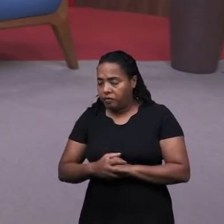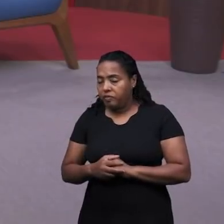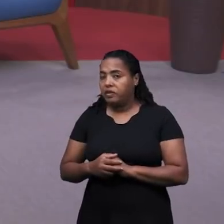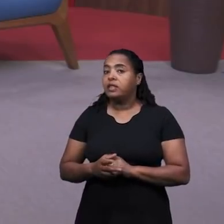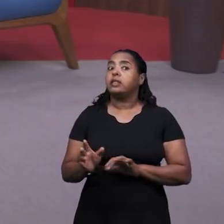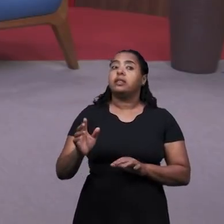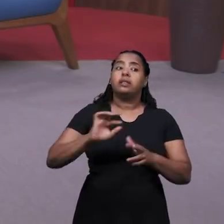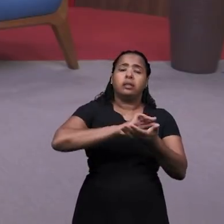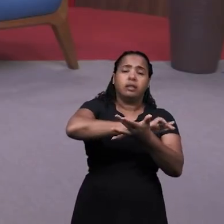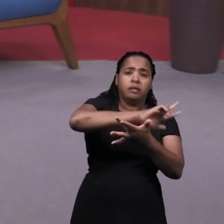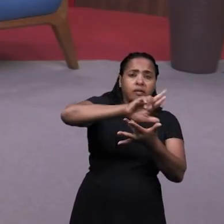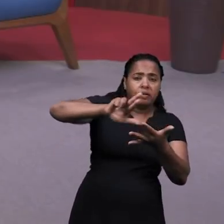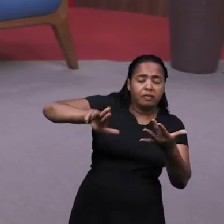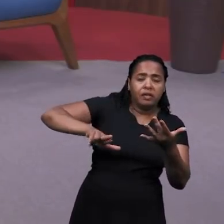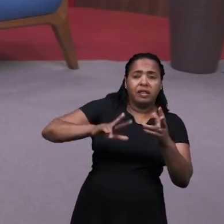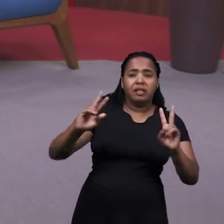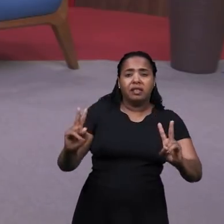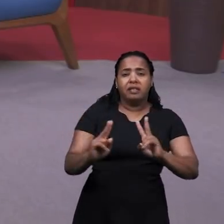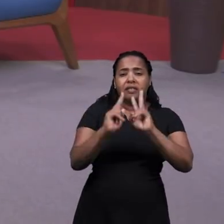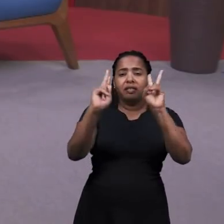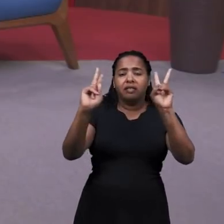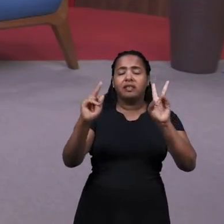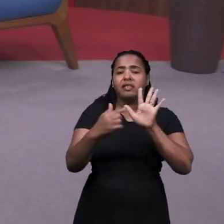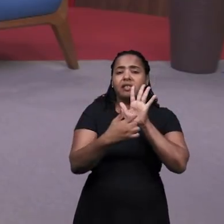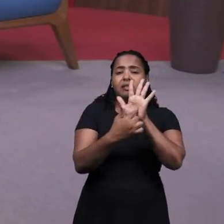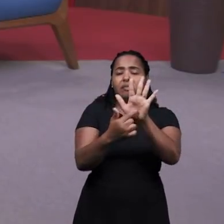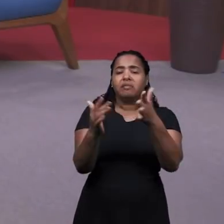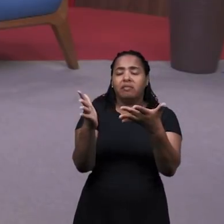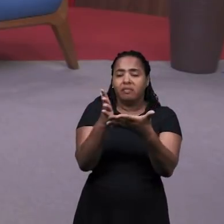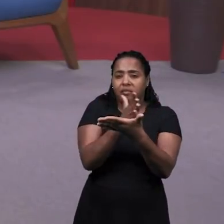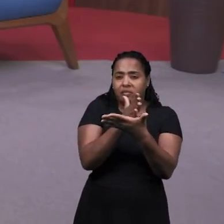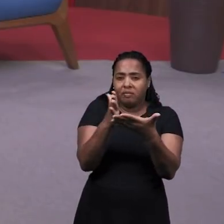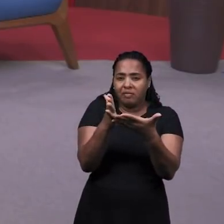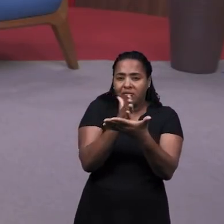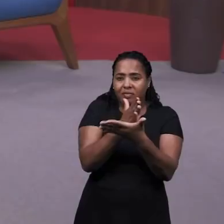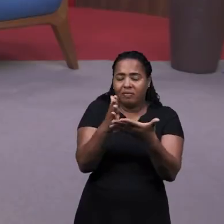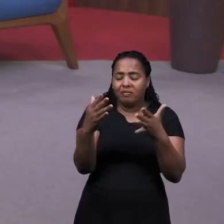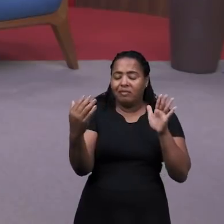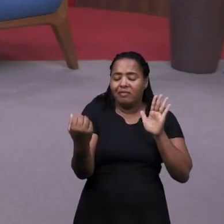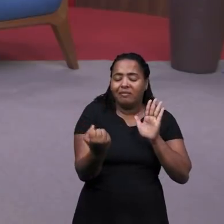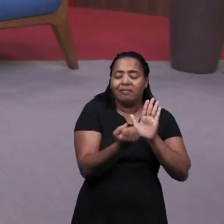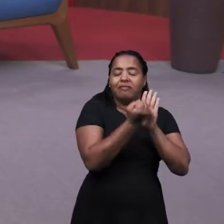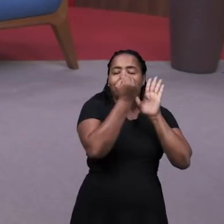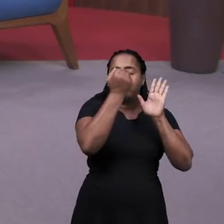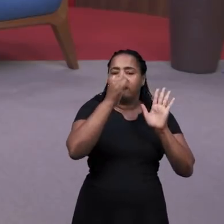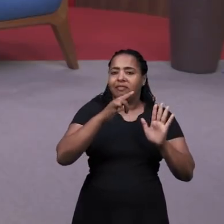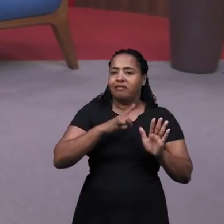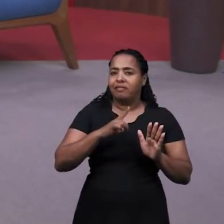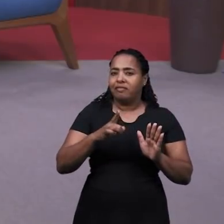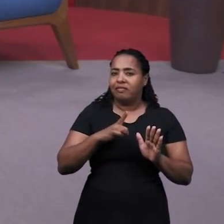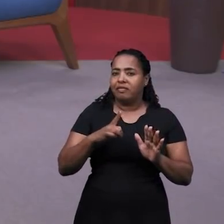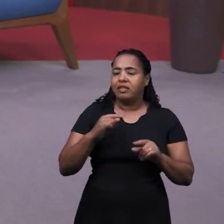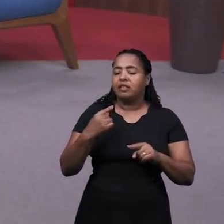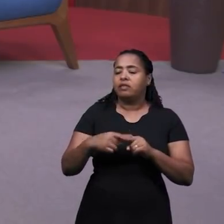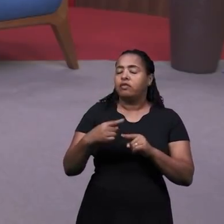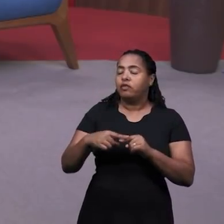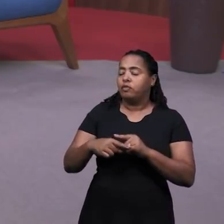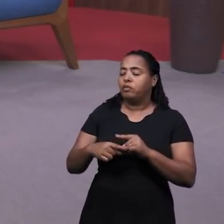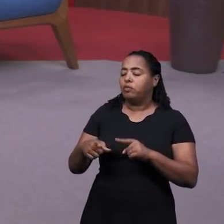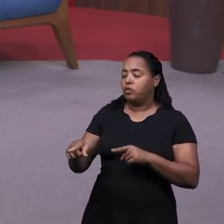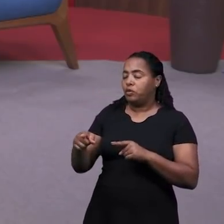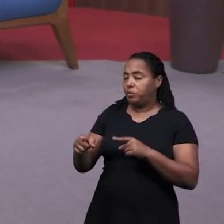as vitórias dele, podemos citar uma delas, né, que muito marcante, que foi um enfrentamento de um